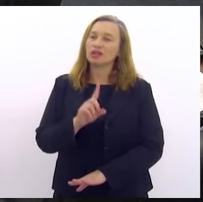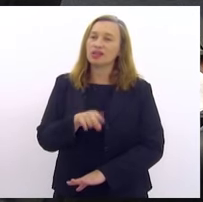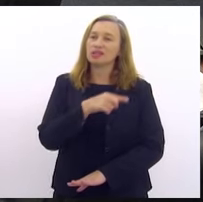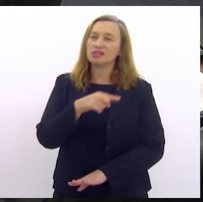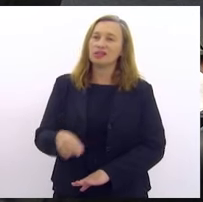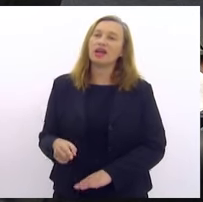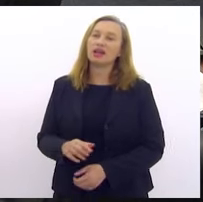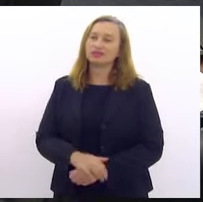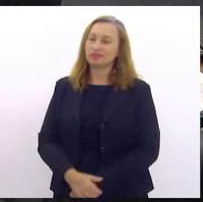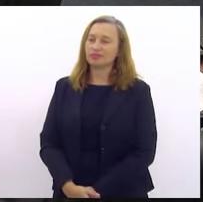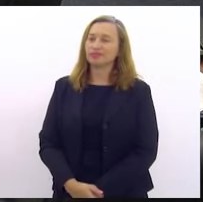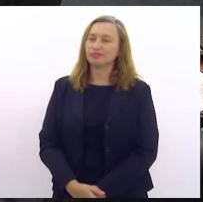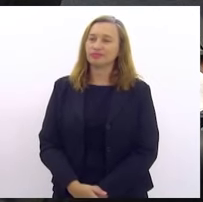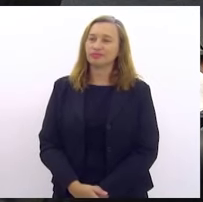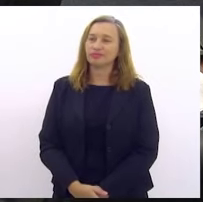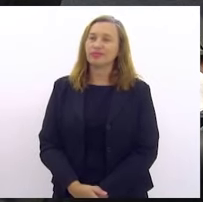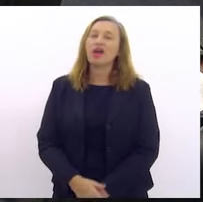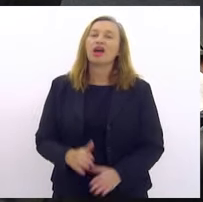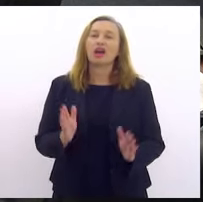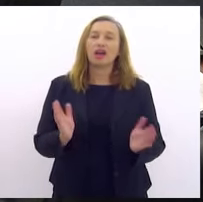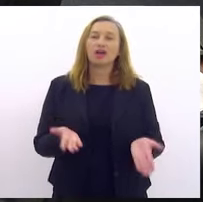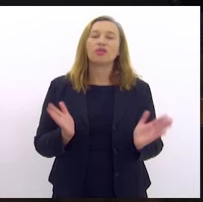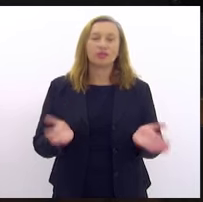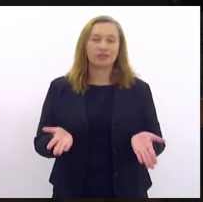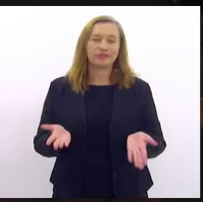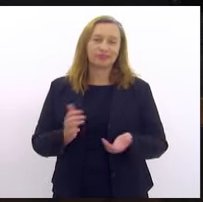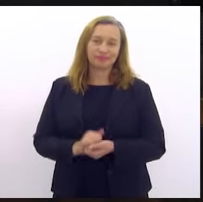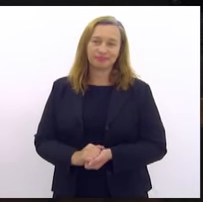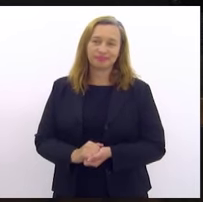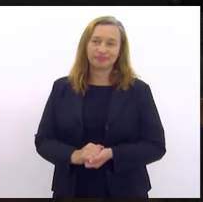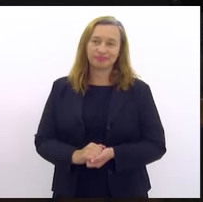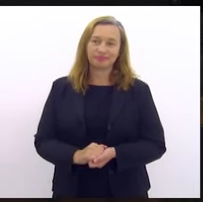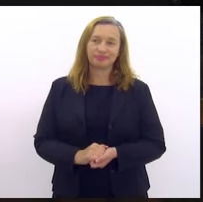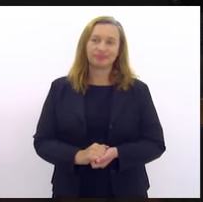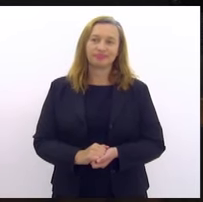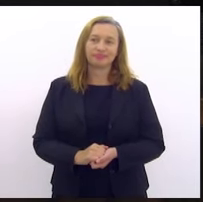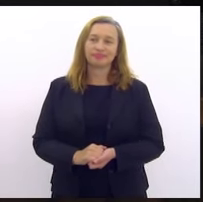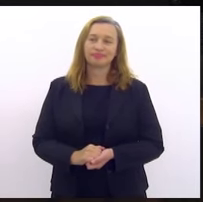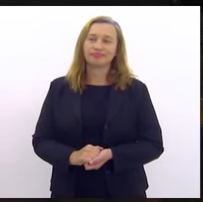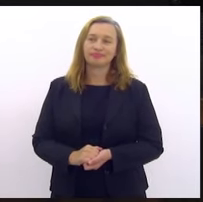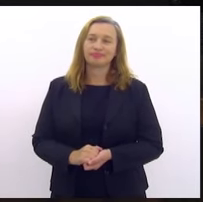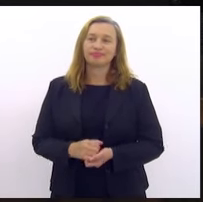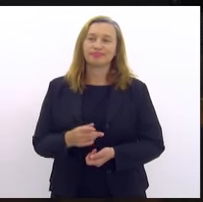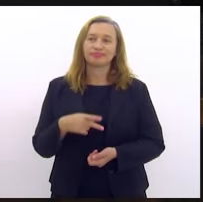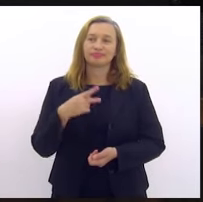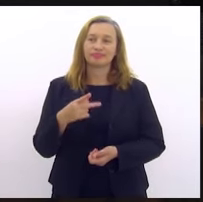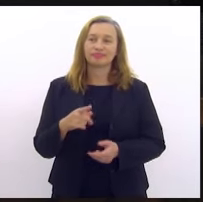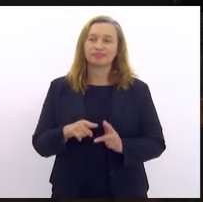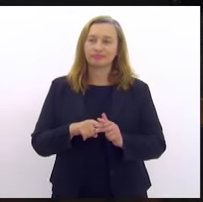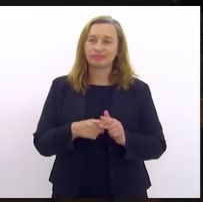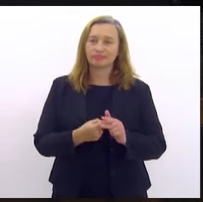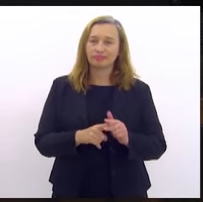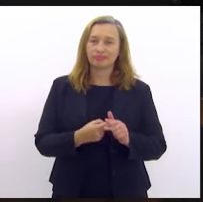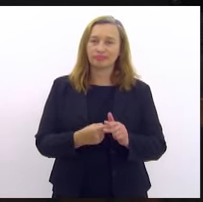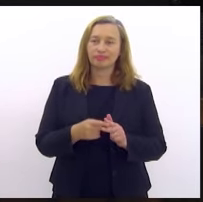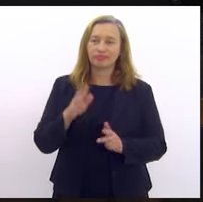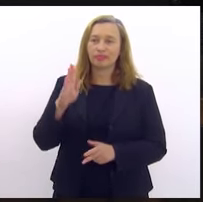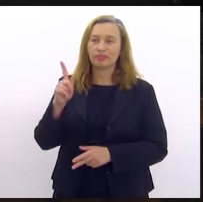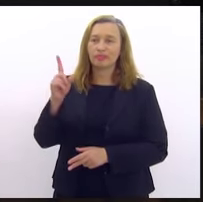rejeitados. Agora iremos cantar o bloco de manutenção.